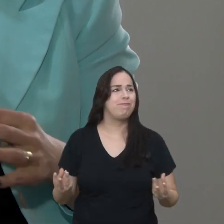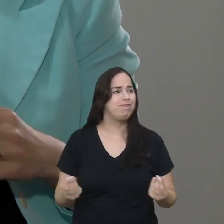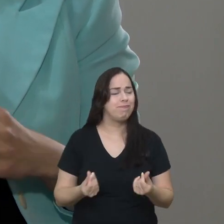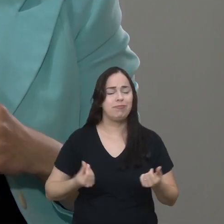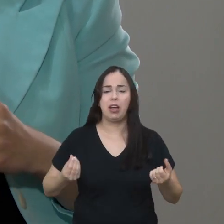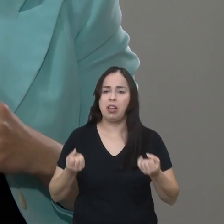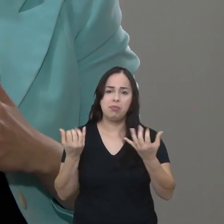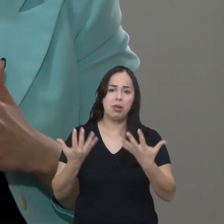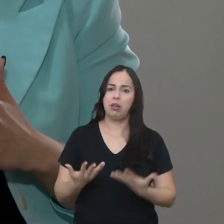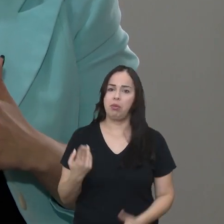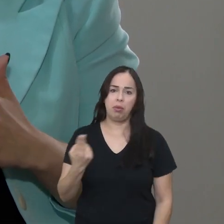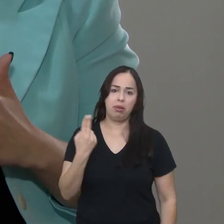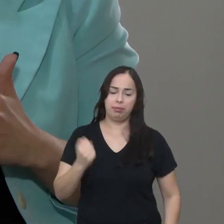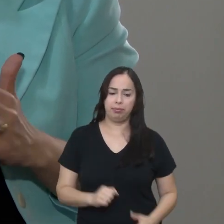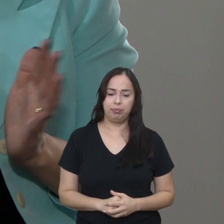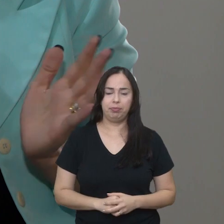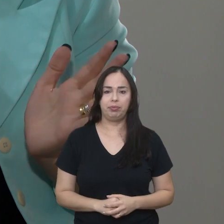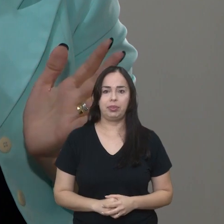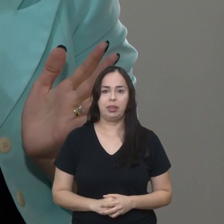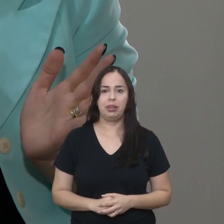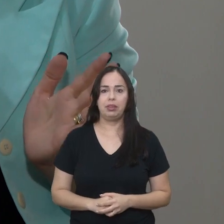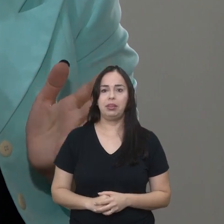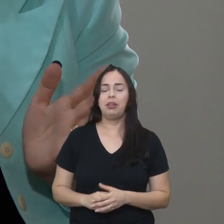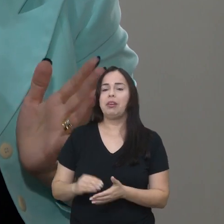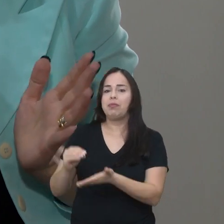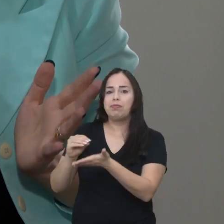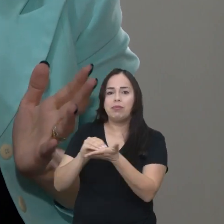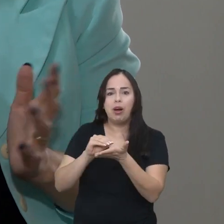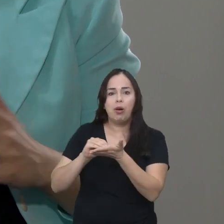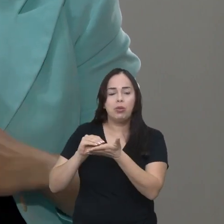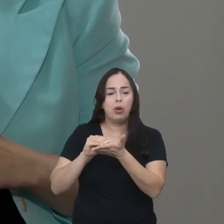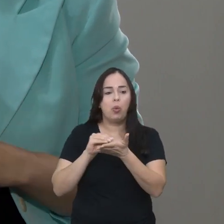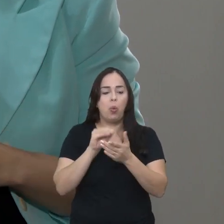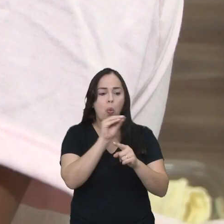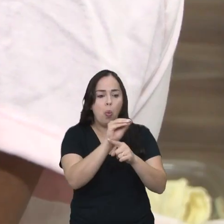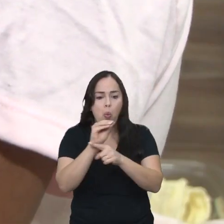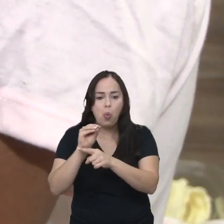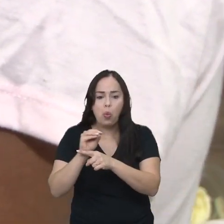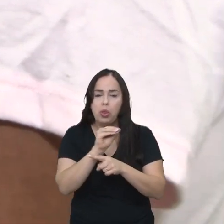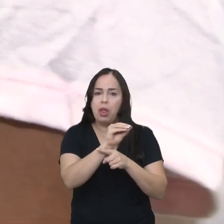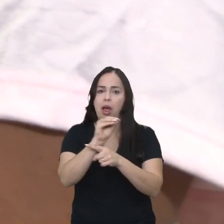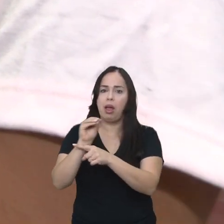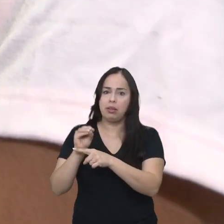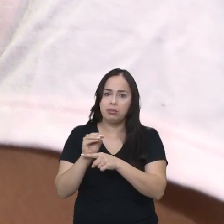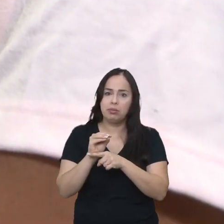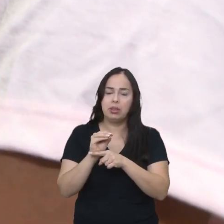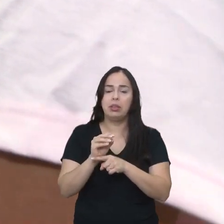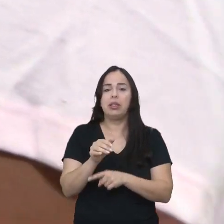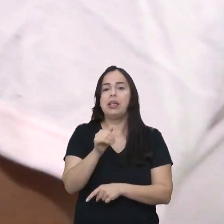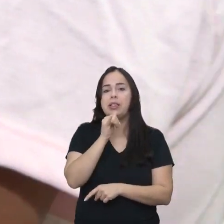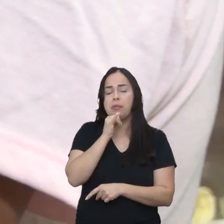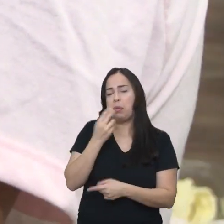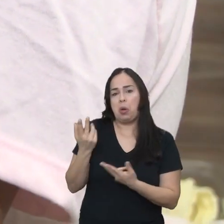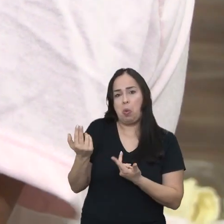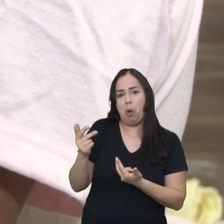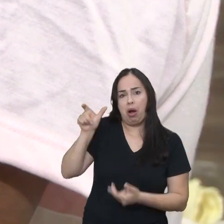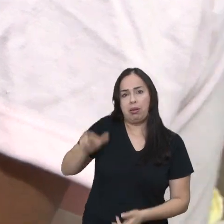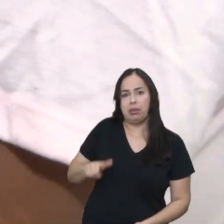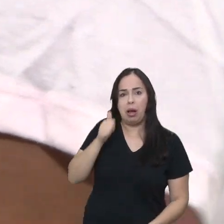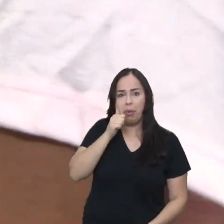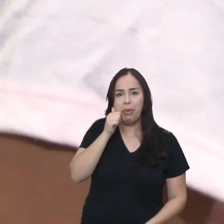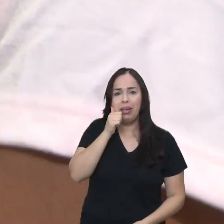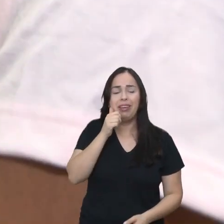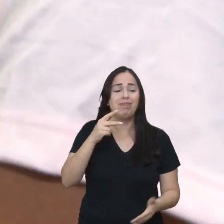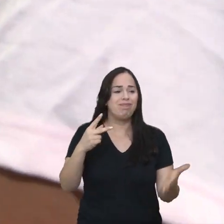é algo assim que não consigo nem explicar sabe a falta de cuidado com as mulheres que tiveram